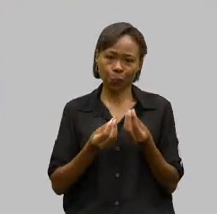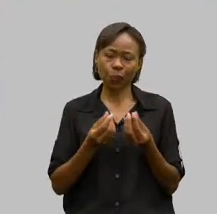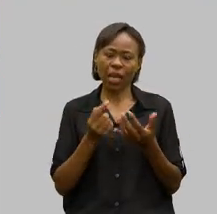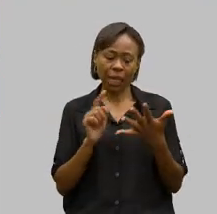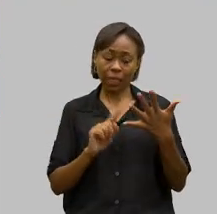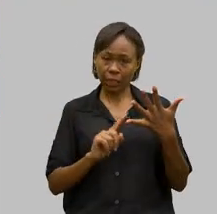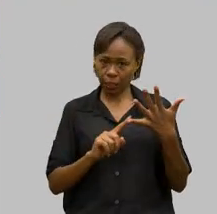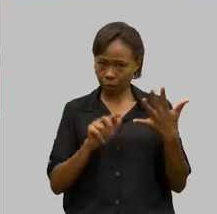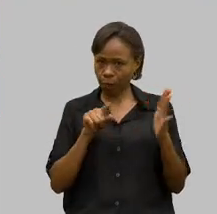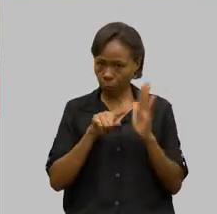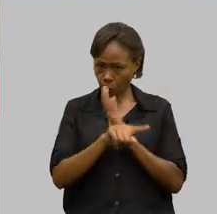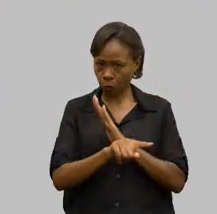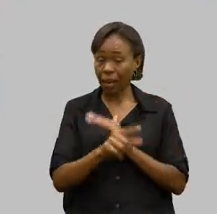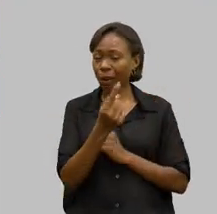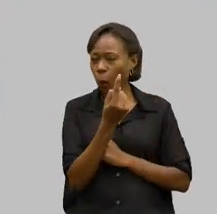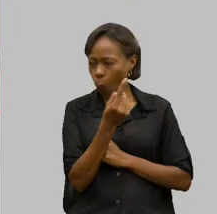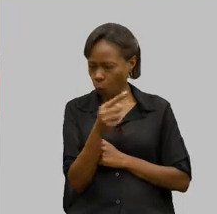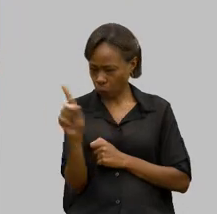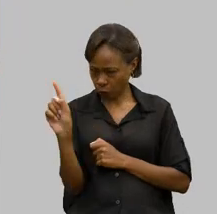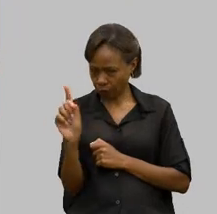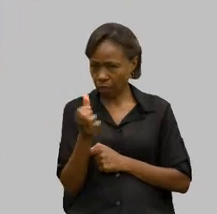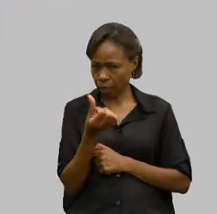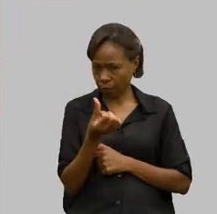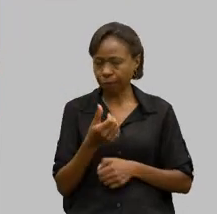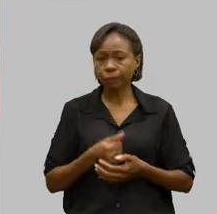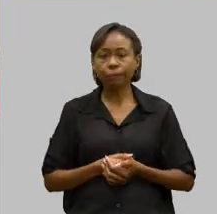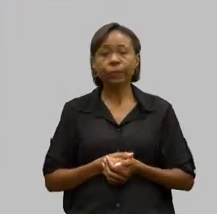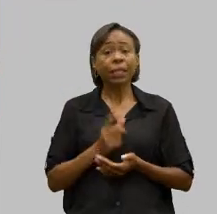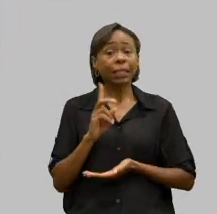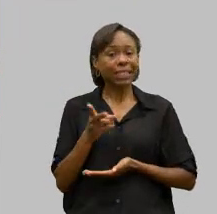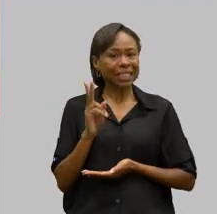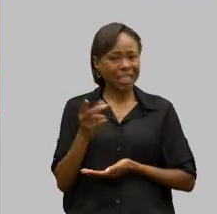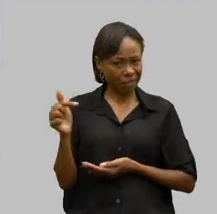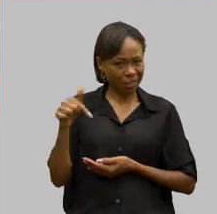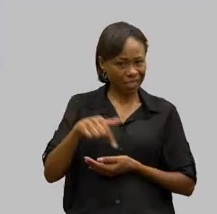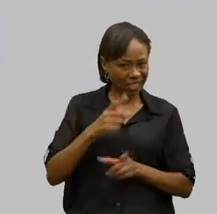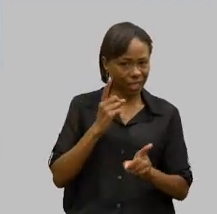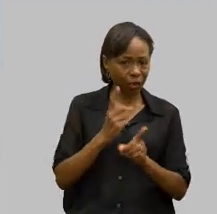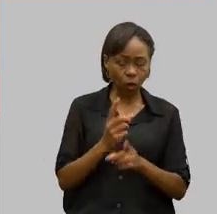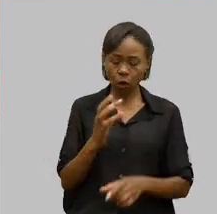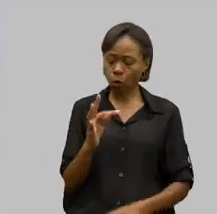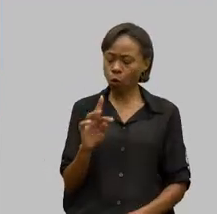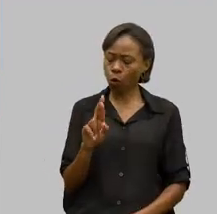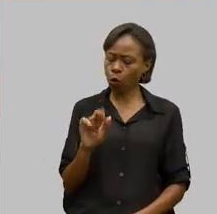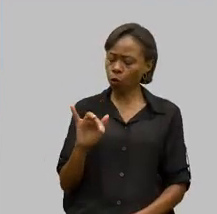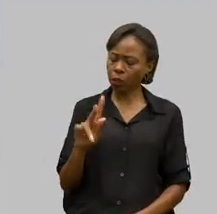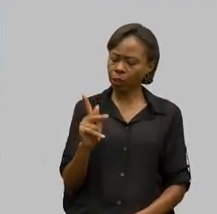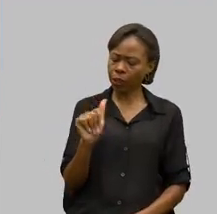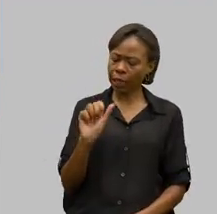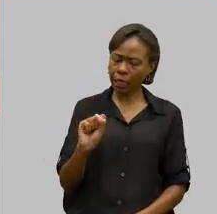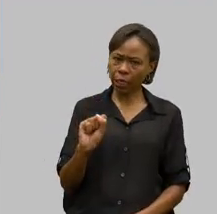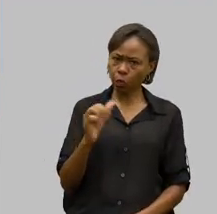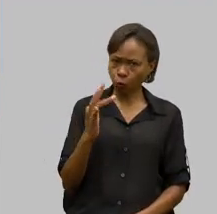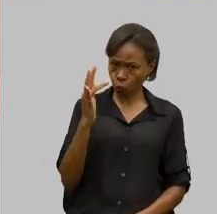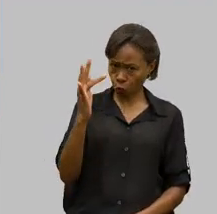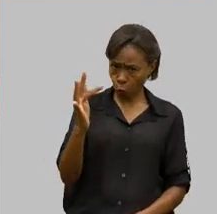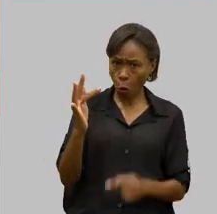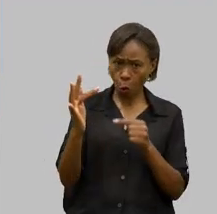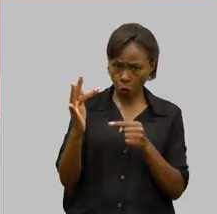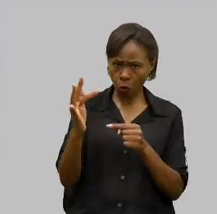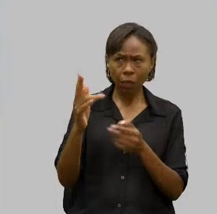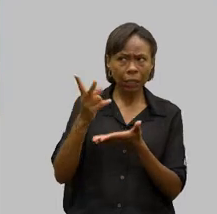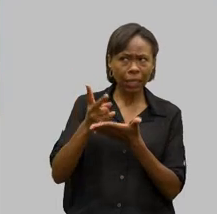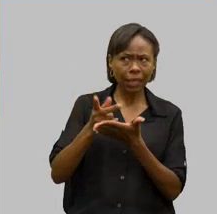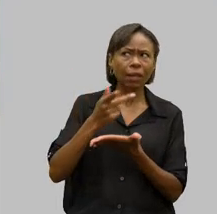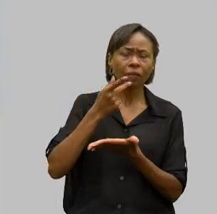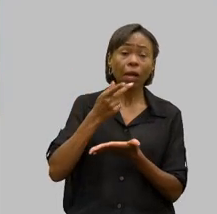finalizar, toda vez que a gente se encontra aqui, o trilhas do futuro docente é um ponto. A minha pergunta é objetiva,